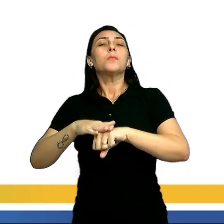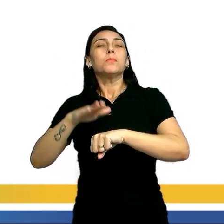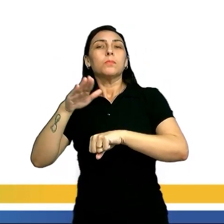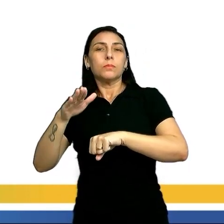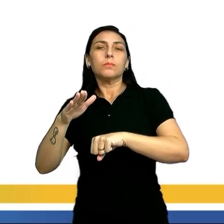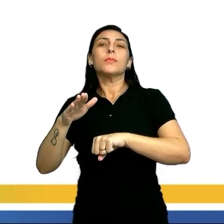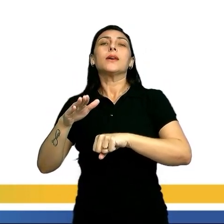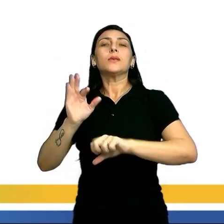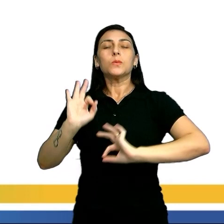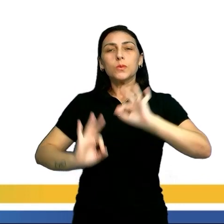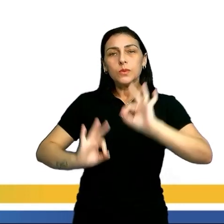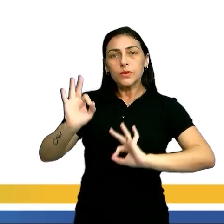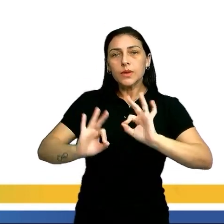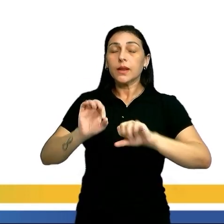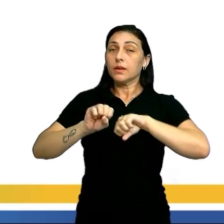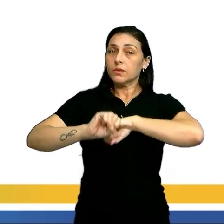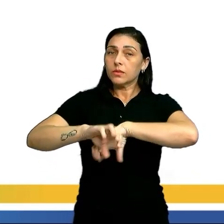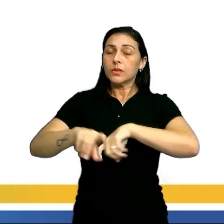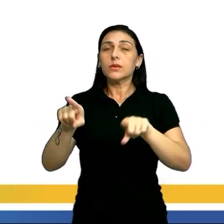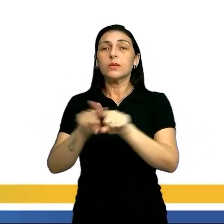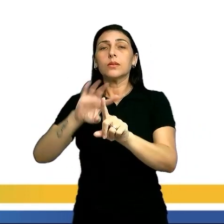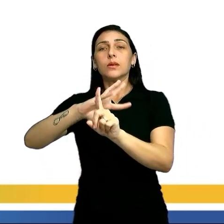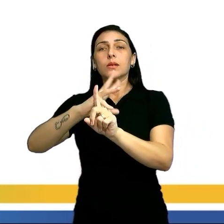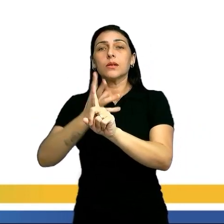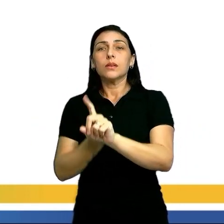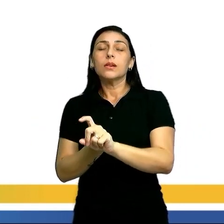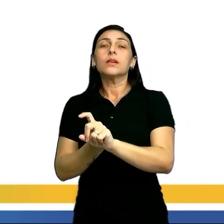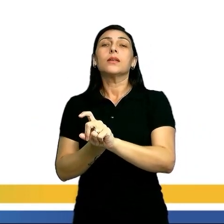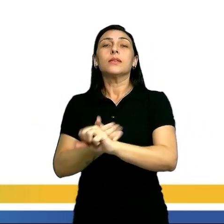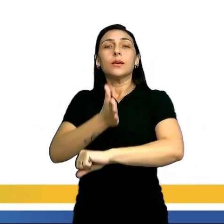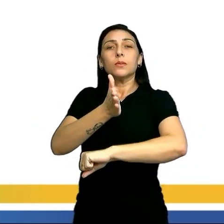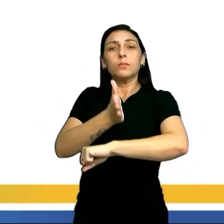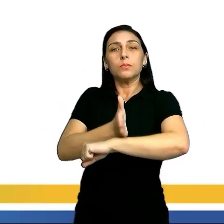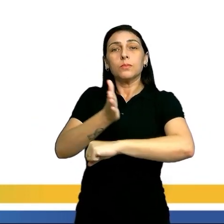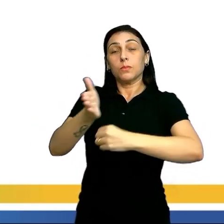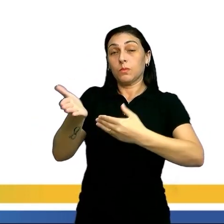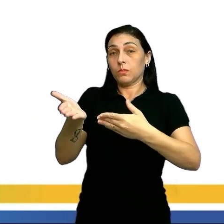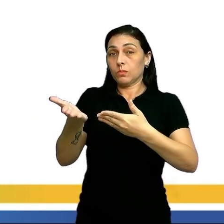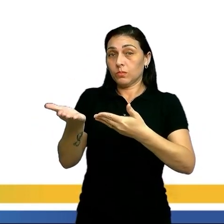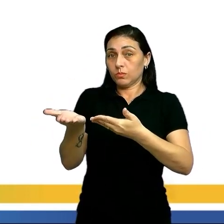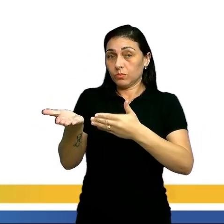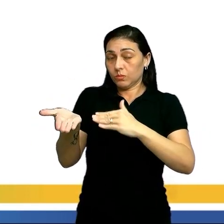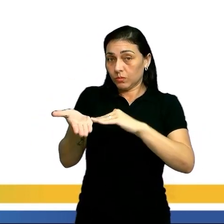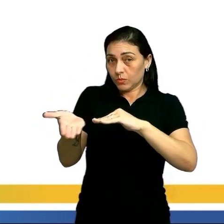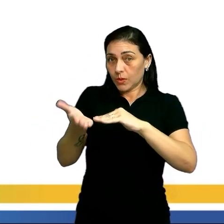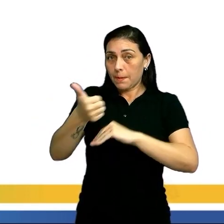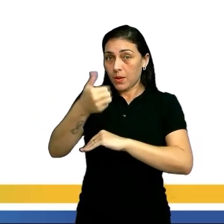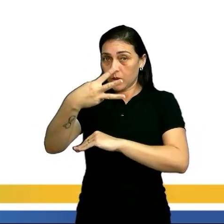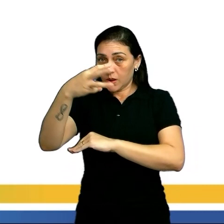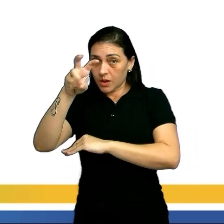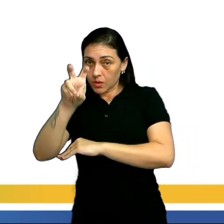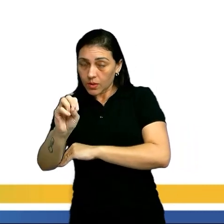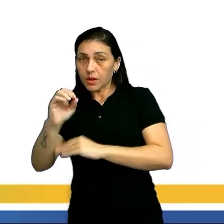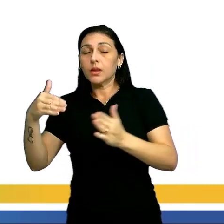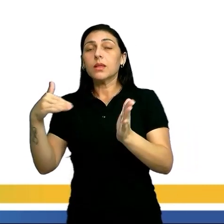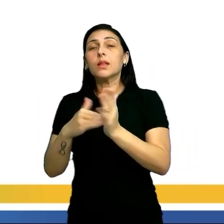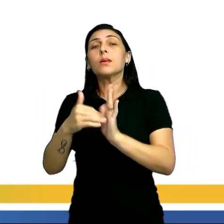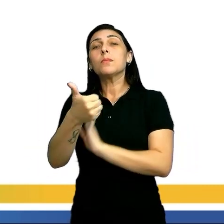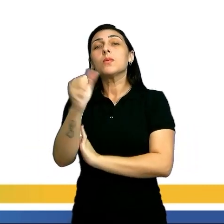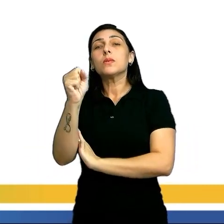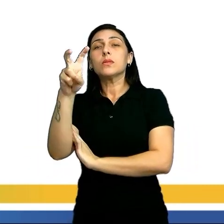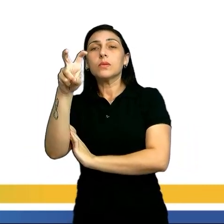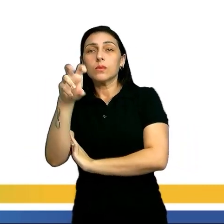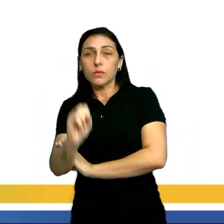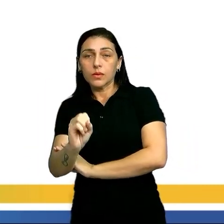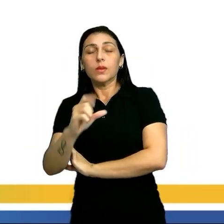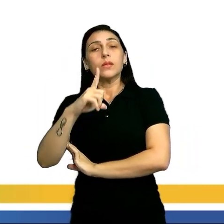engessada e educativa. A arte na Idade Moderna, que vai do ano 1350 ao ano